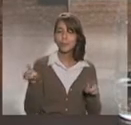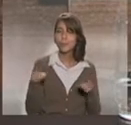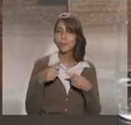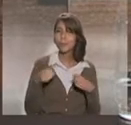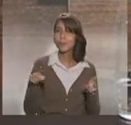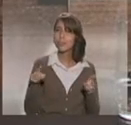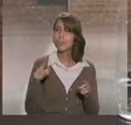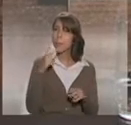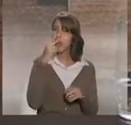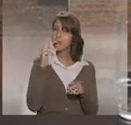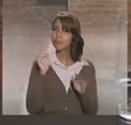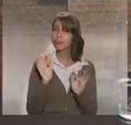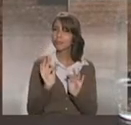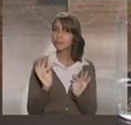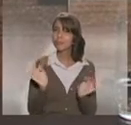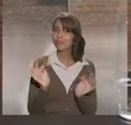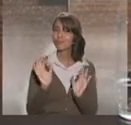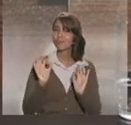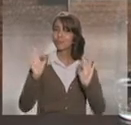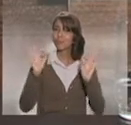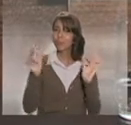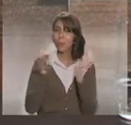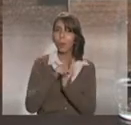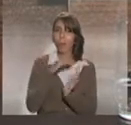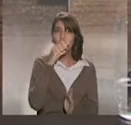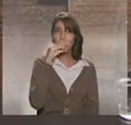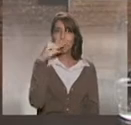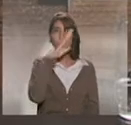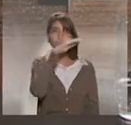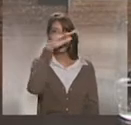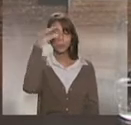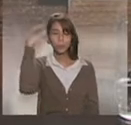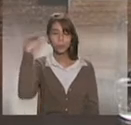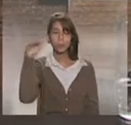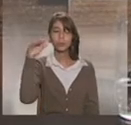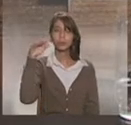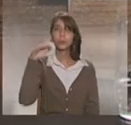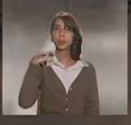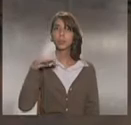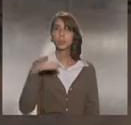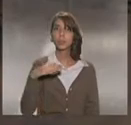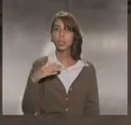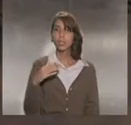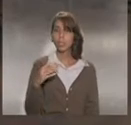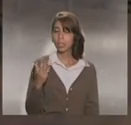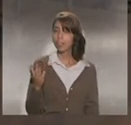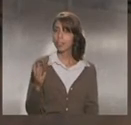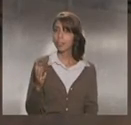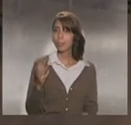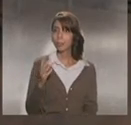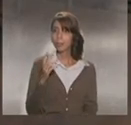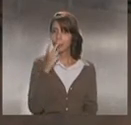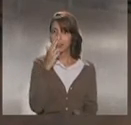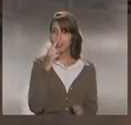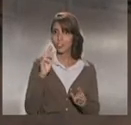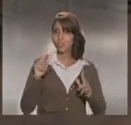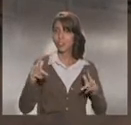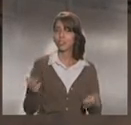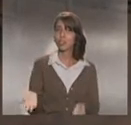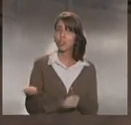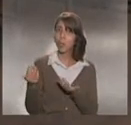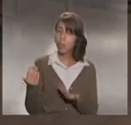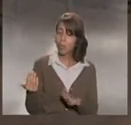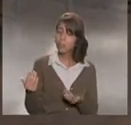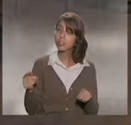refinada digamos assim a música de adulto quase não digamos assim exatamente e na minha adolescência